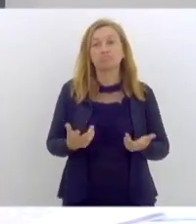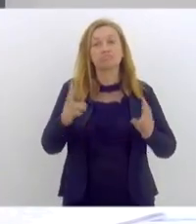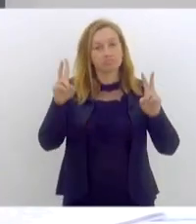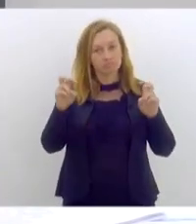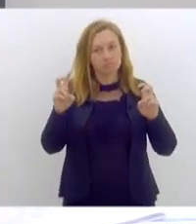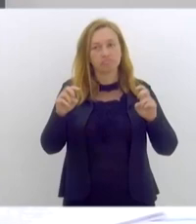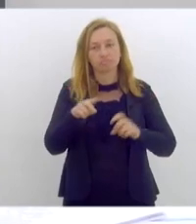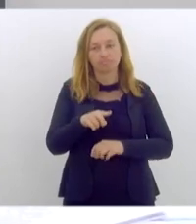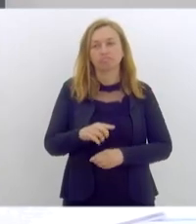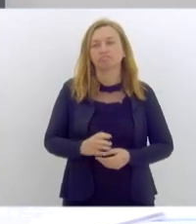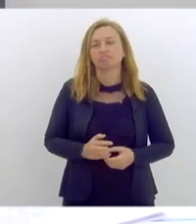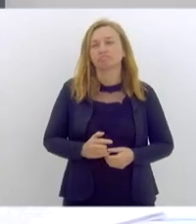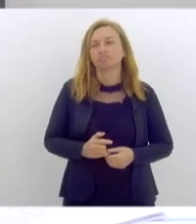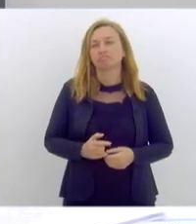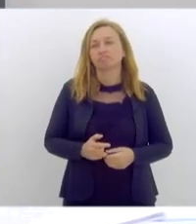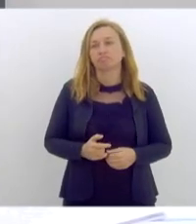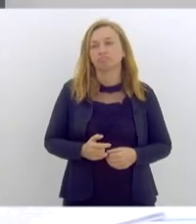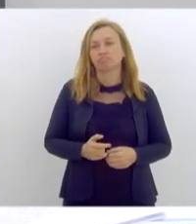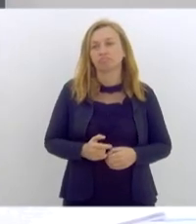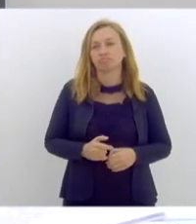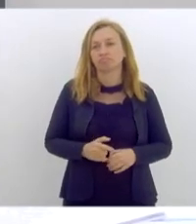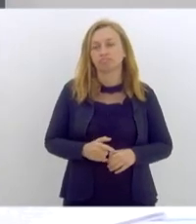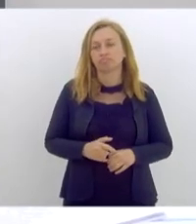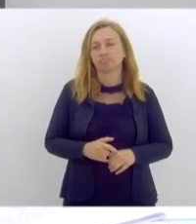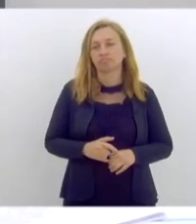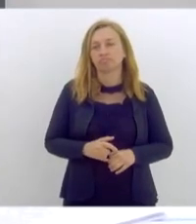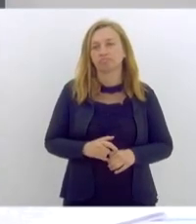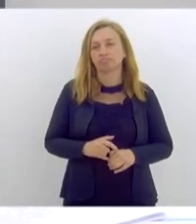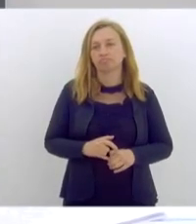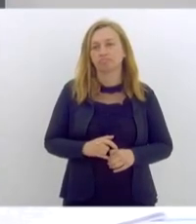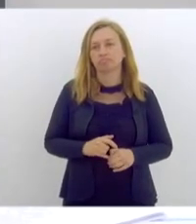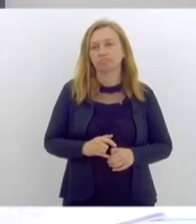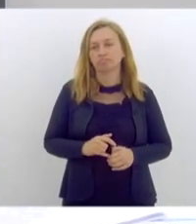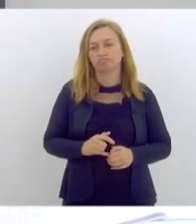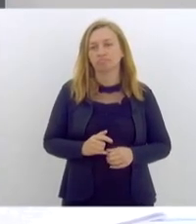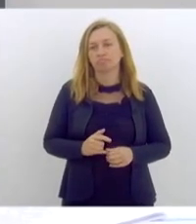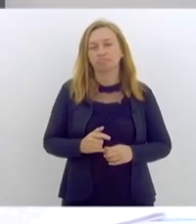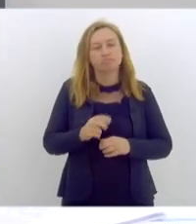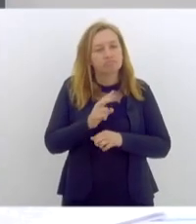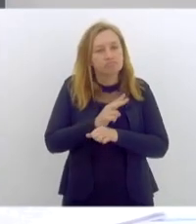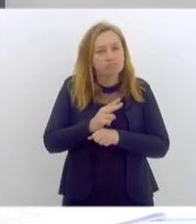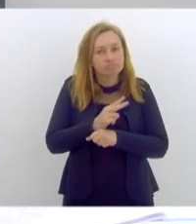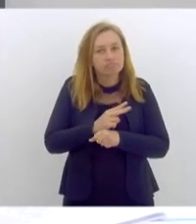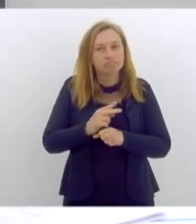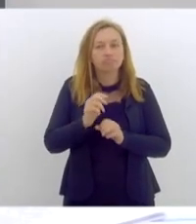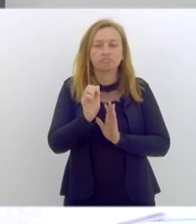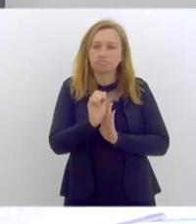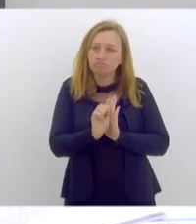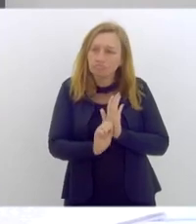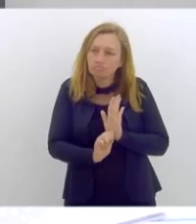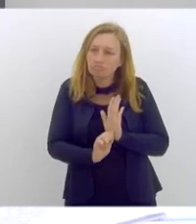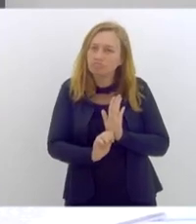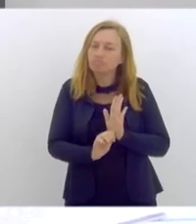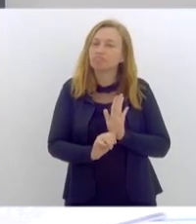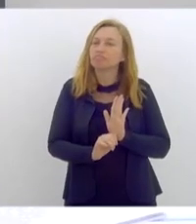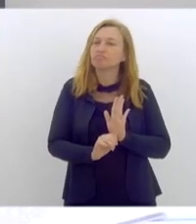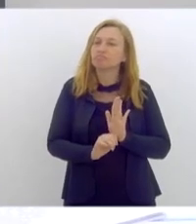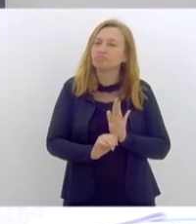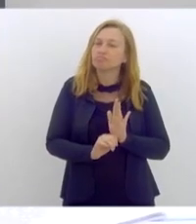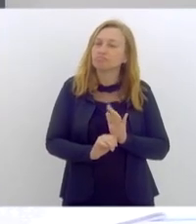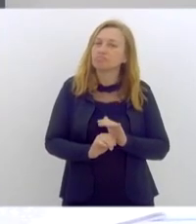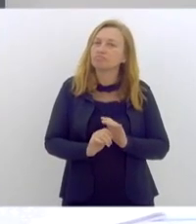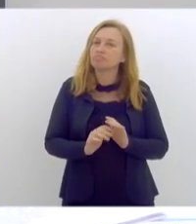questão que eu acho que a gente teria que buscar uma redação uma forma de